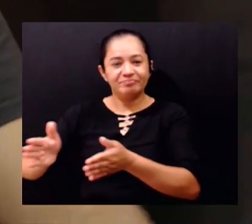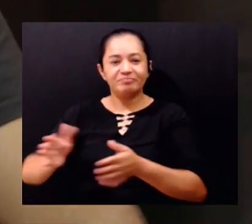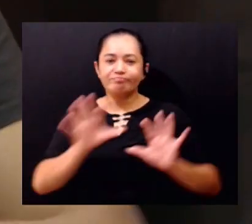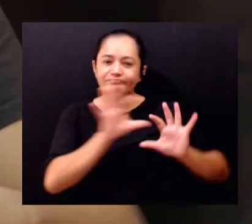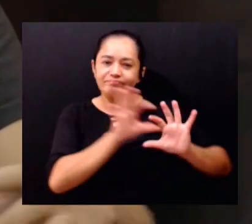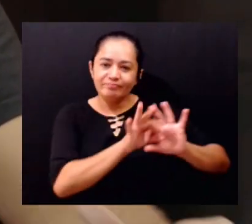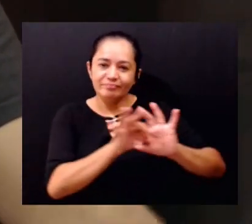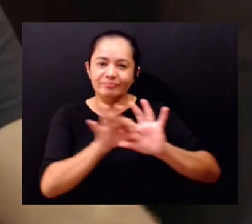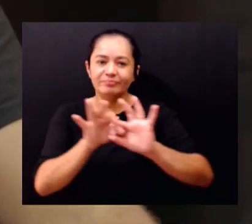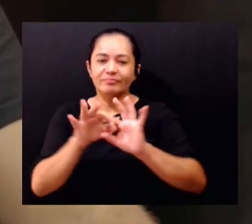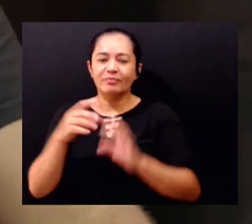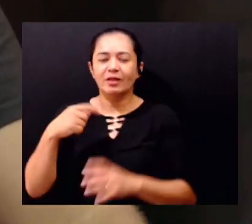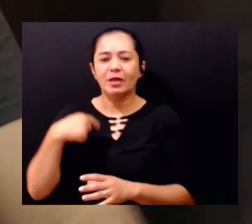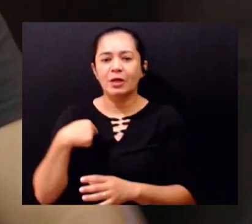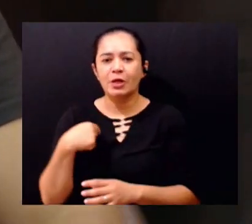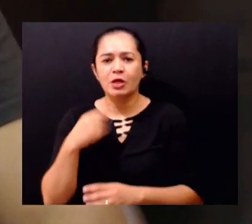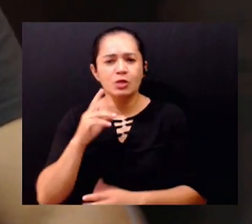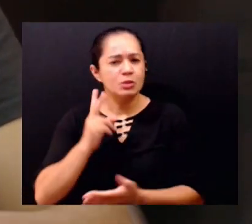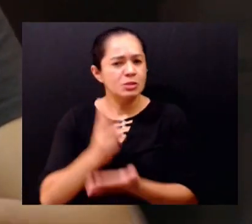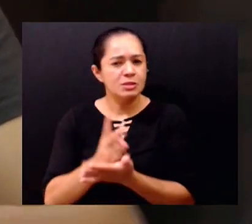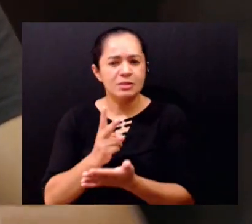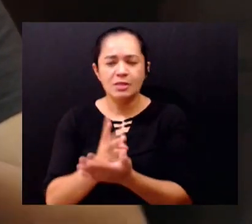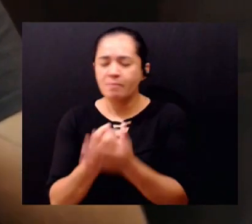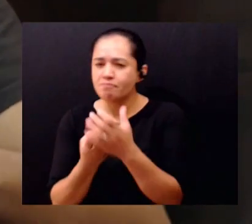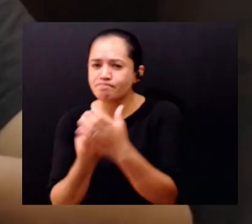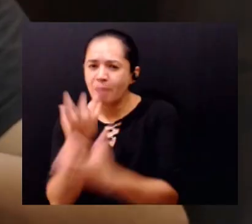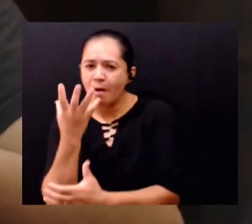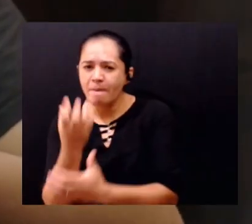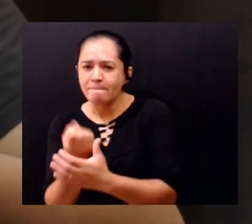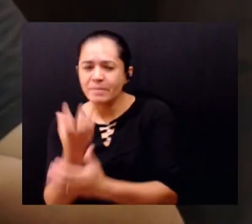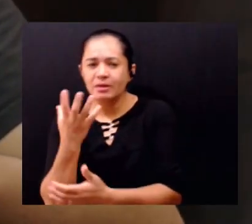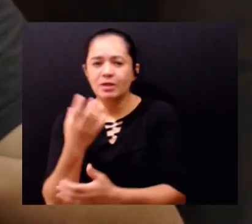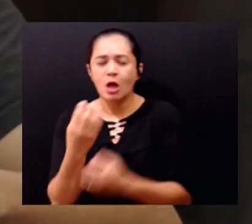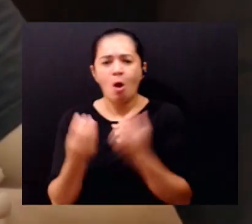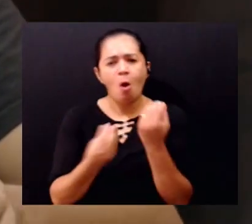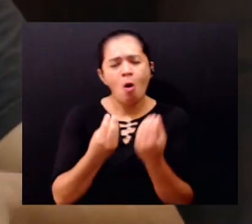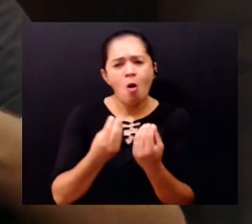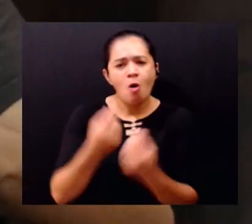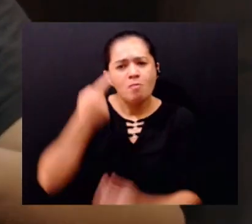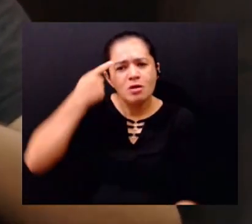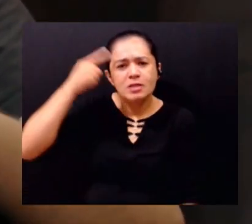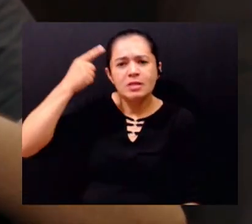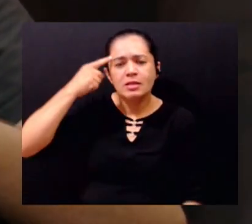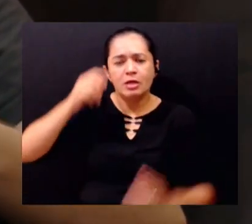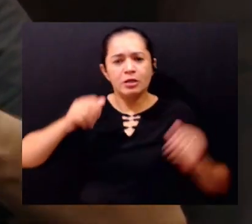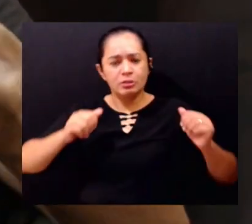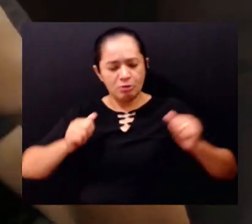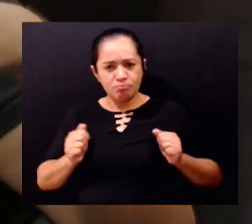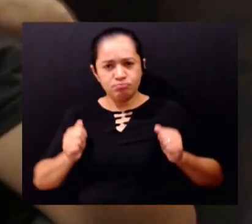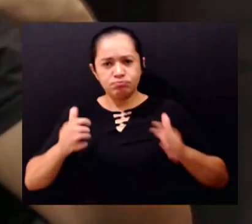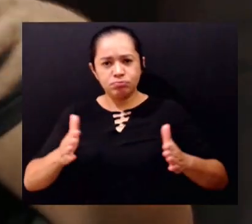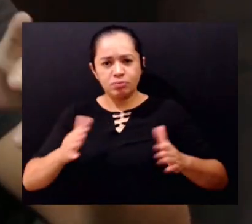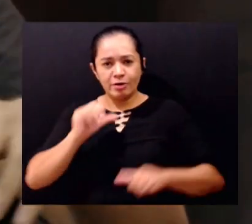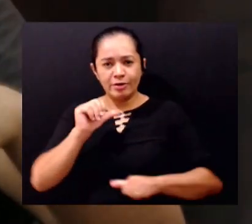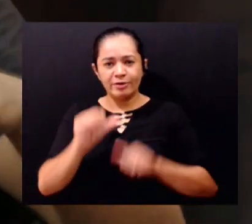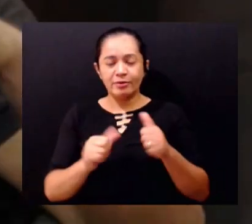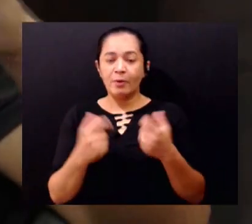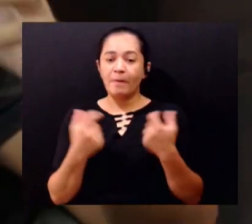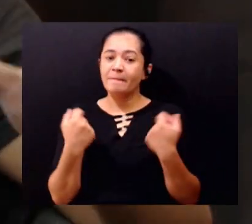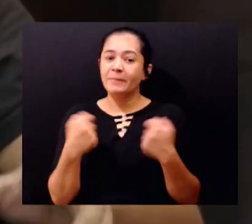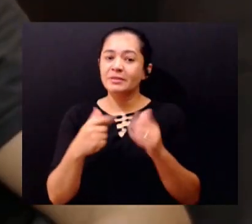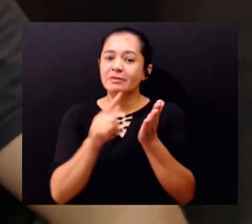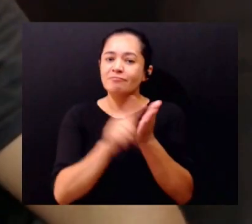muito criativo, sempre tive muitas ideias e sempre pensei assim, como que eu faço essas ideias se transformar em ação? Sim. Então eu precisava colocar no papel. Então sempre o processo de pensar,